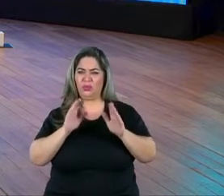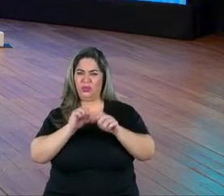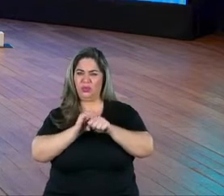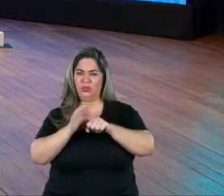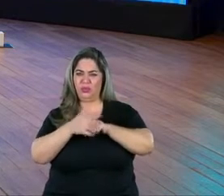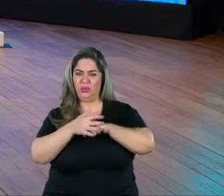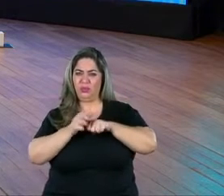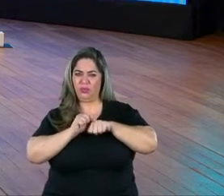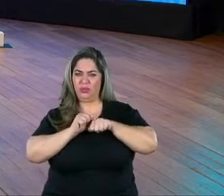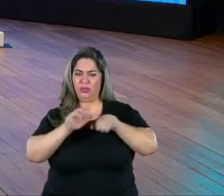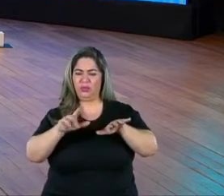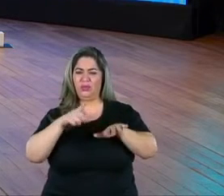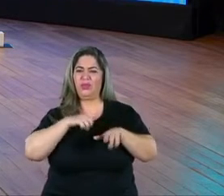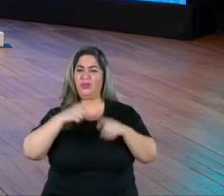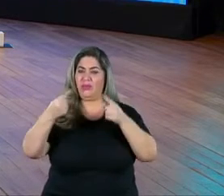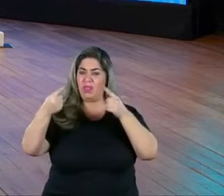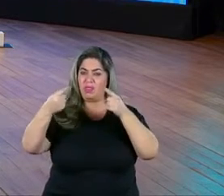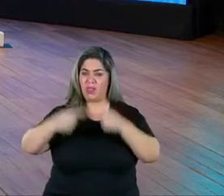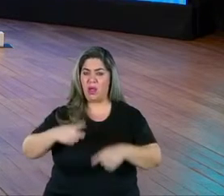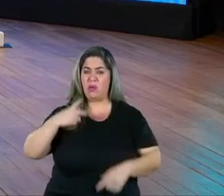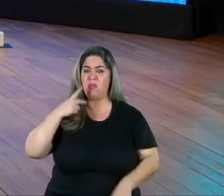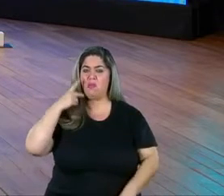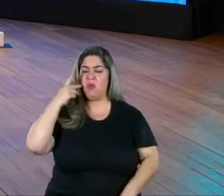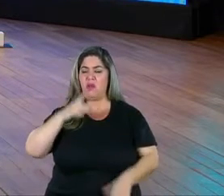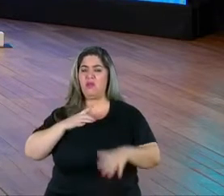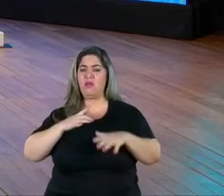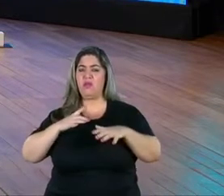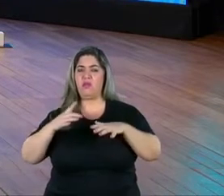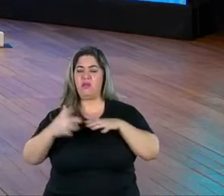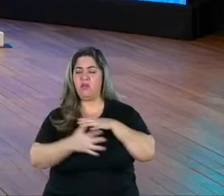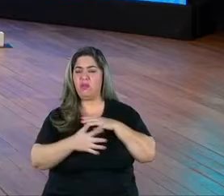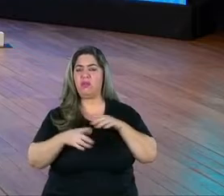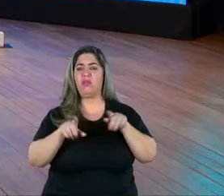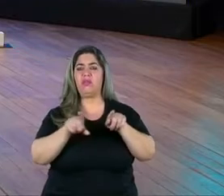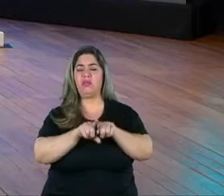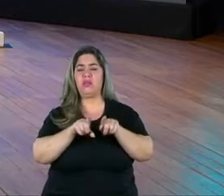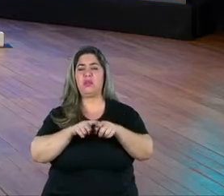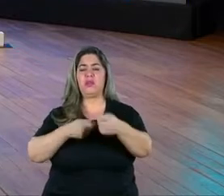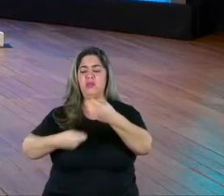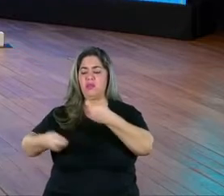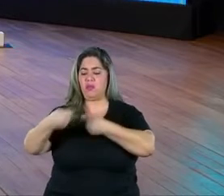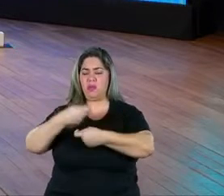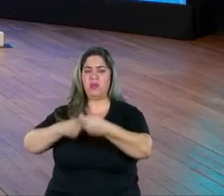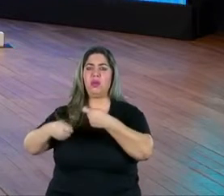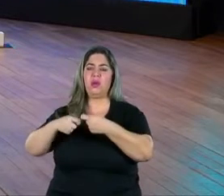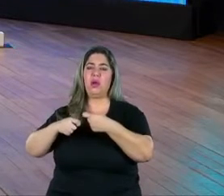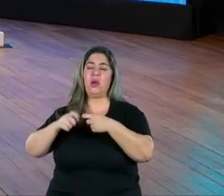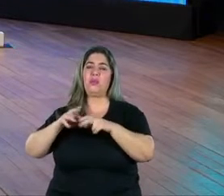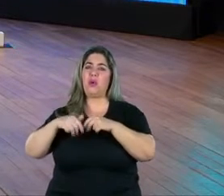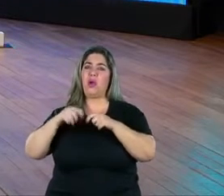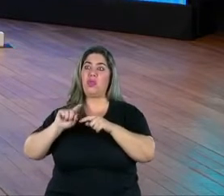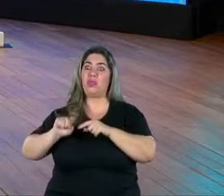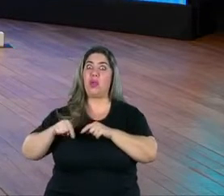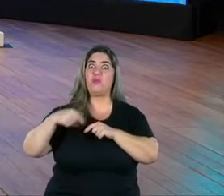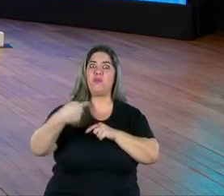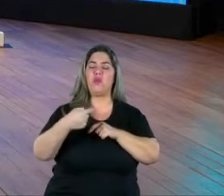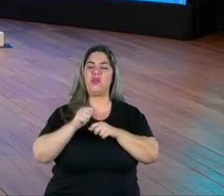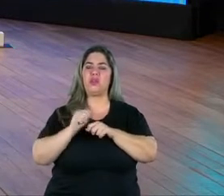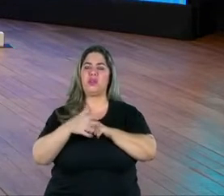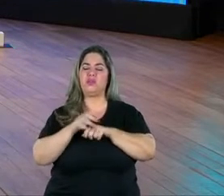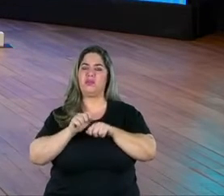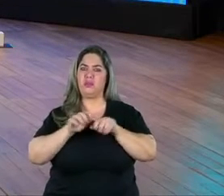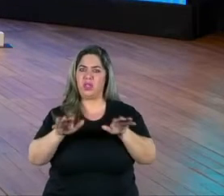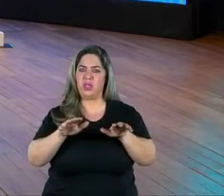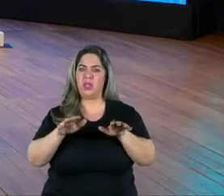dos desafios existenciais, políticos, digitais, identitários, econômicos do pós-pandemia, e o perigo de